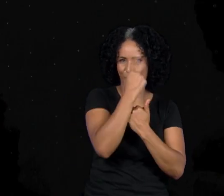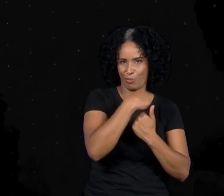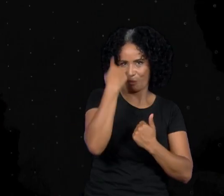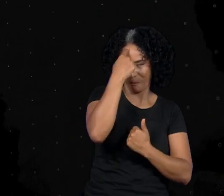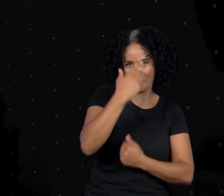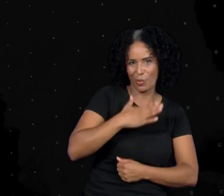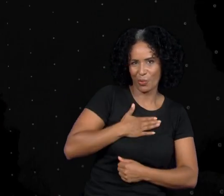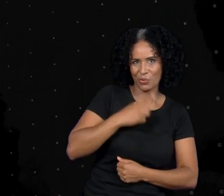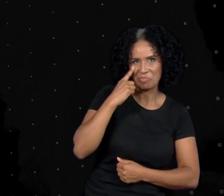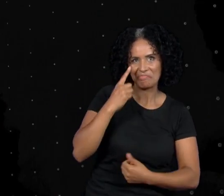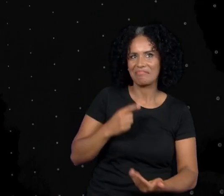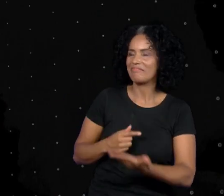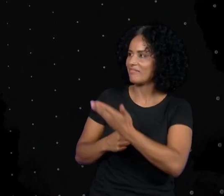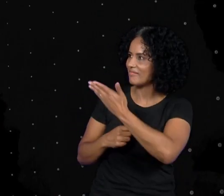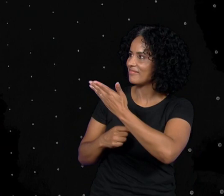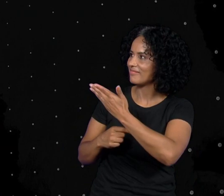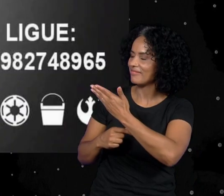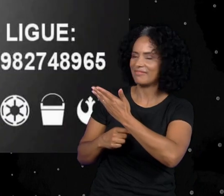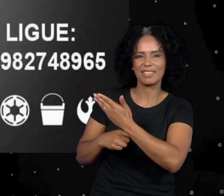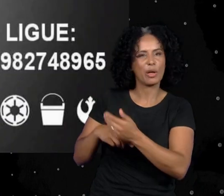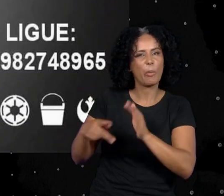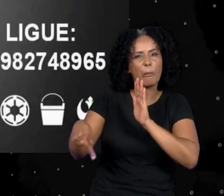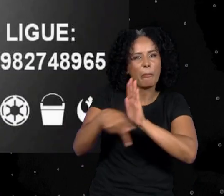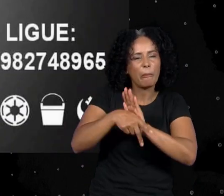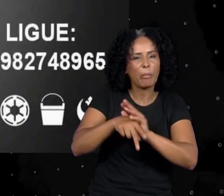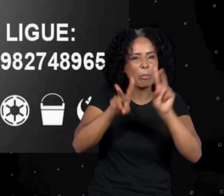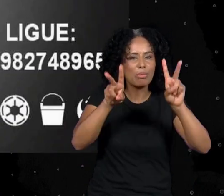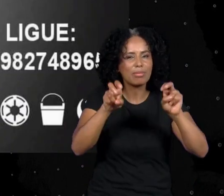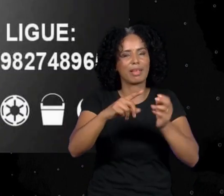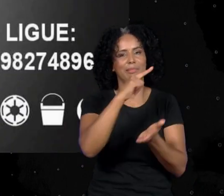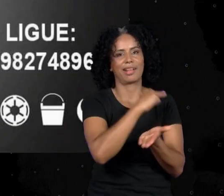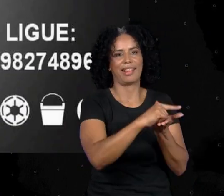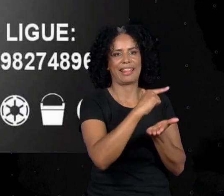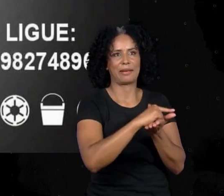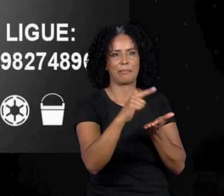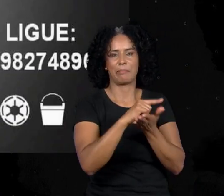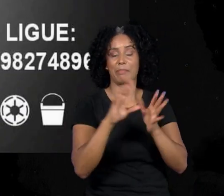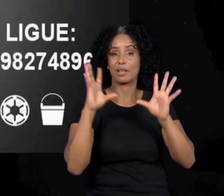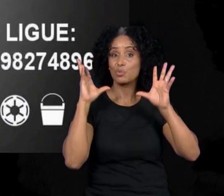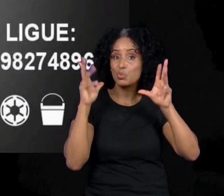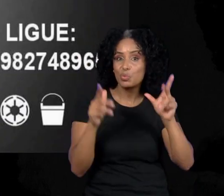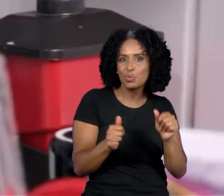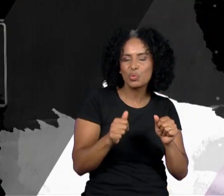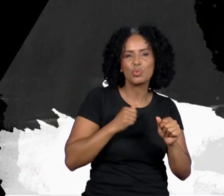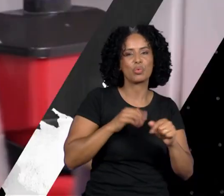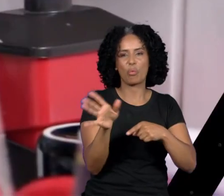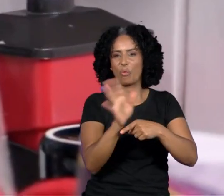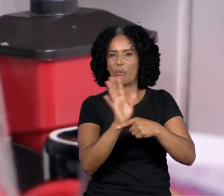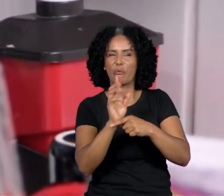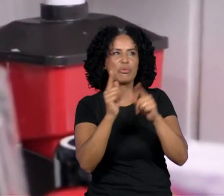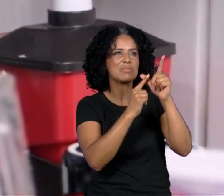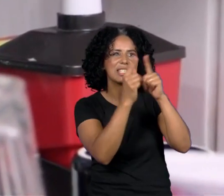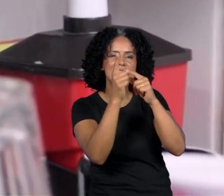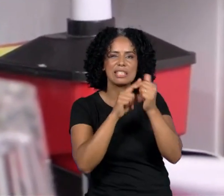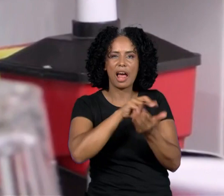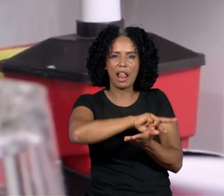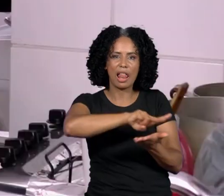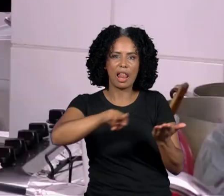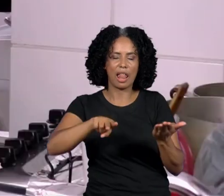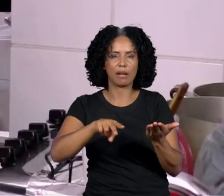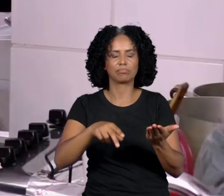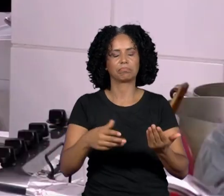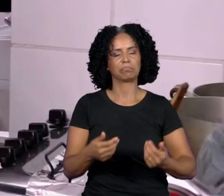Futuro era Não Deixe Sua Faxina para o Futuro. Star Wars era a Limpeza Leia. Já tinha ido na casa de várias